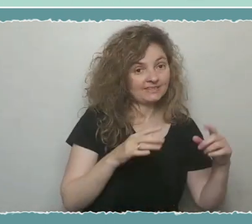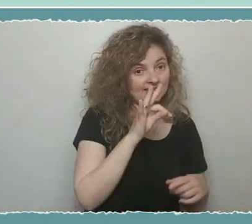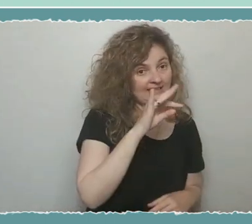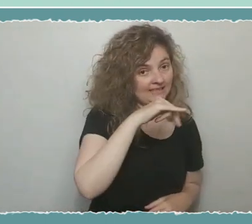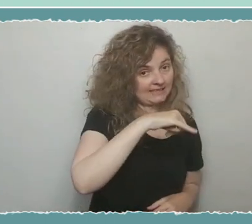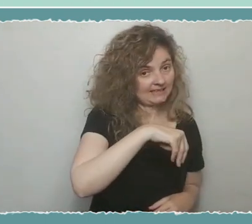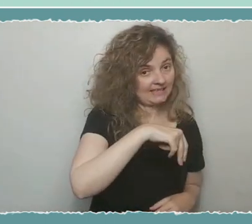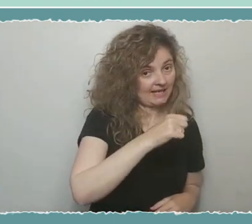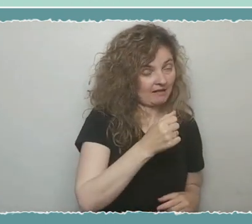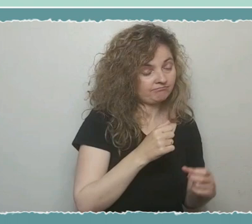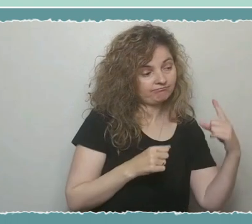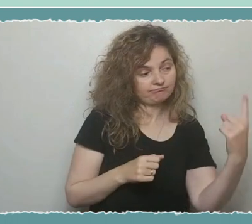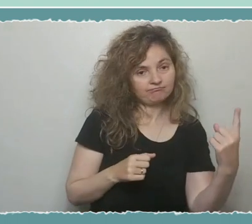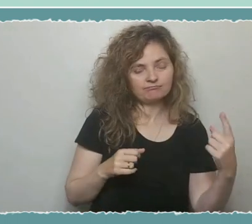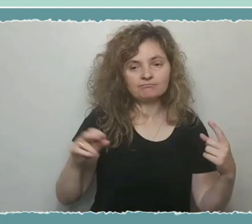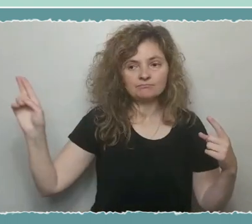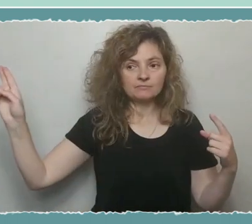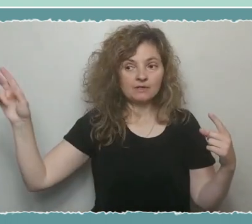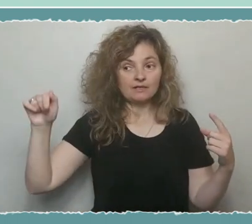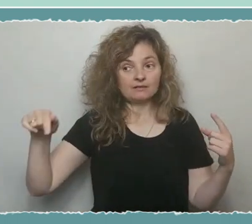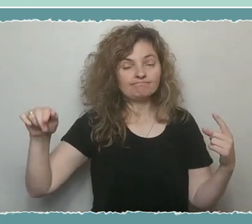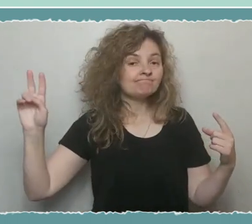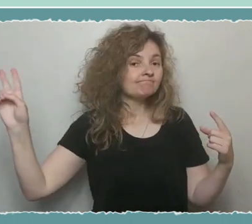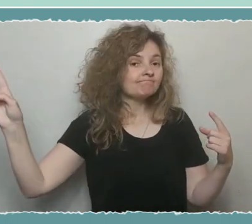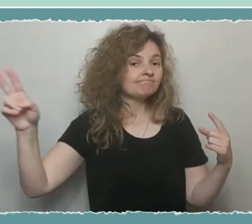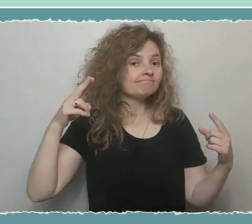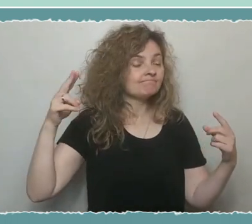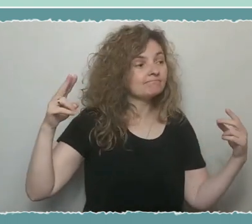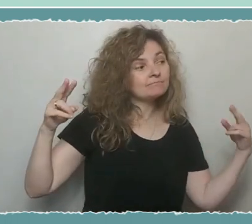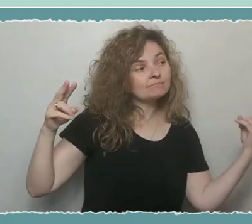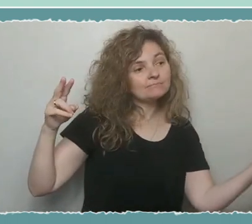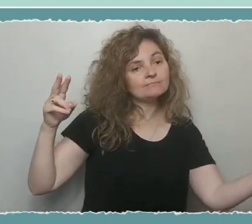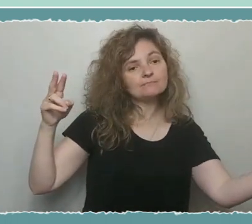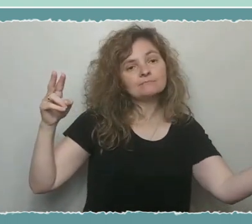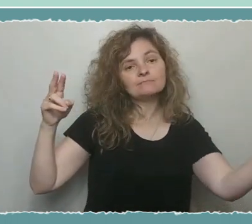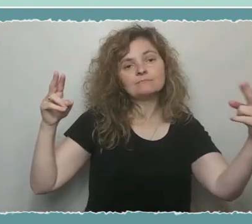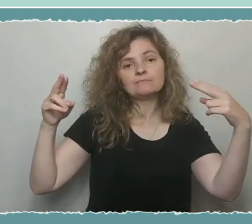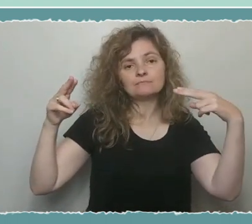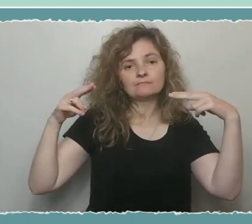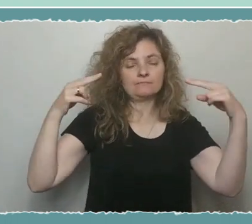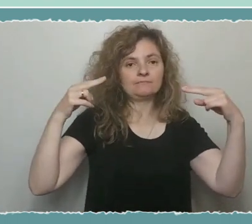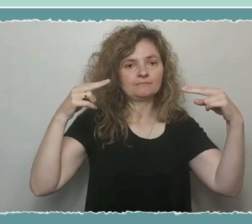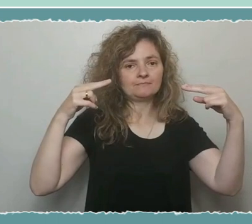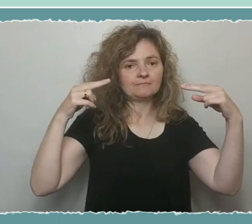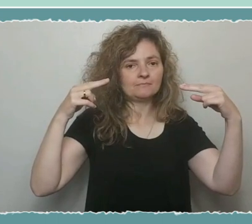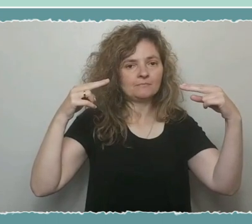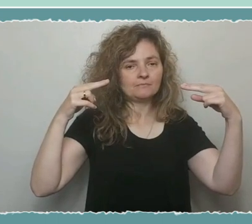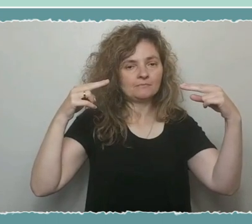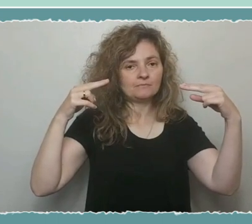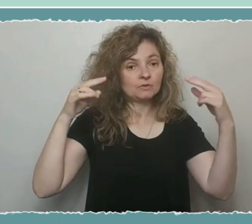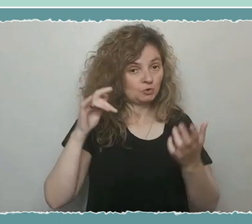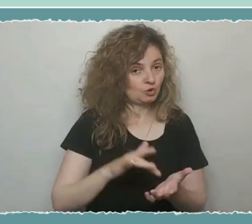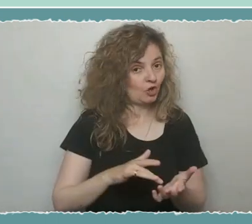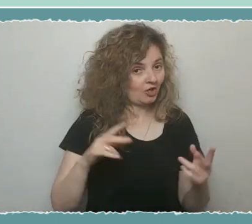outra beira. Panchito xira o pescozo para unha beira, Tina para outra. Xírense as dúas